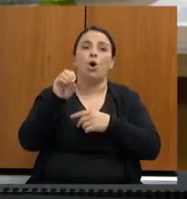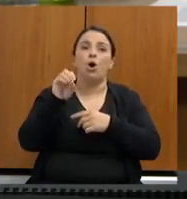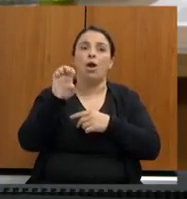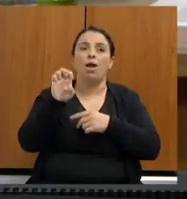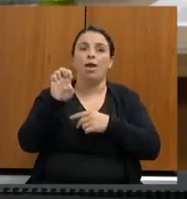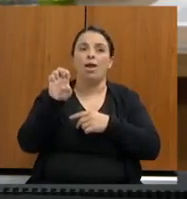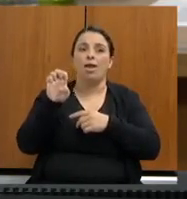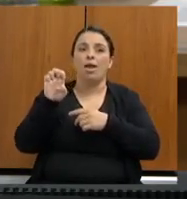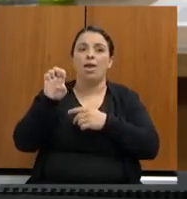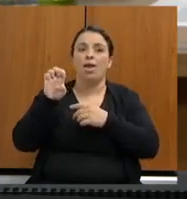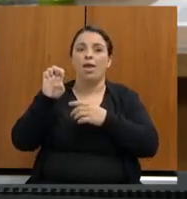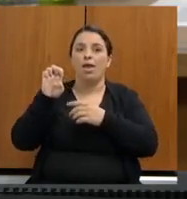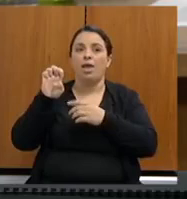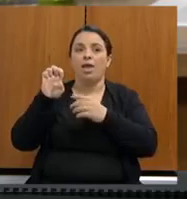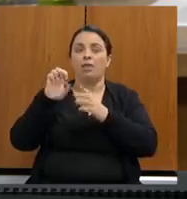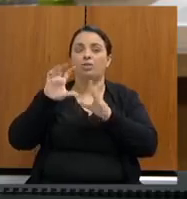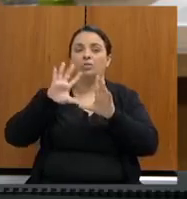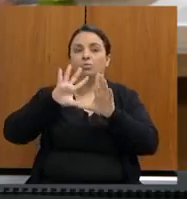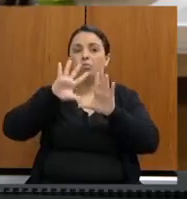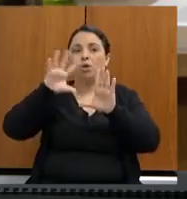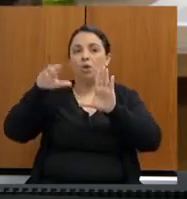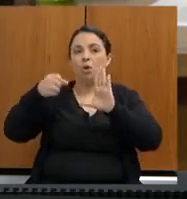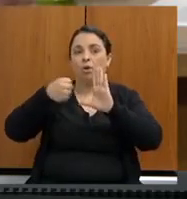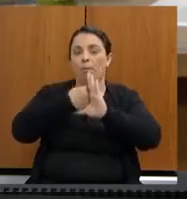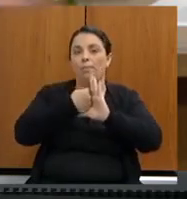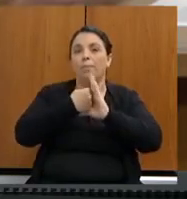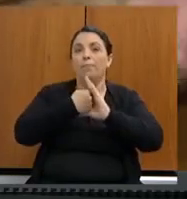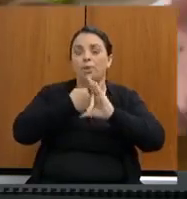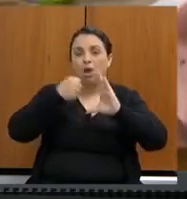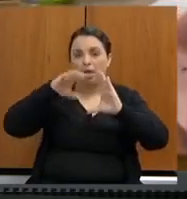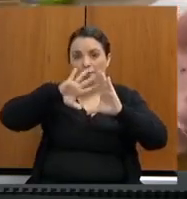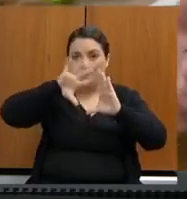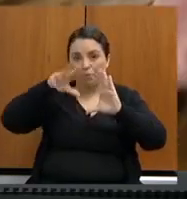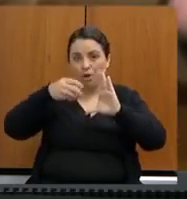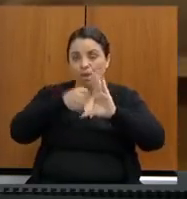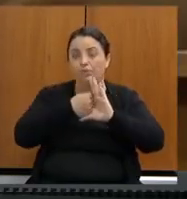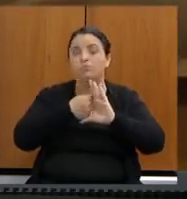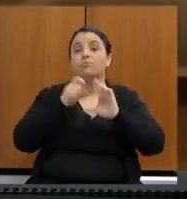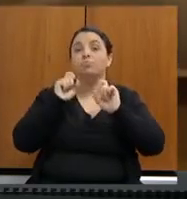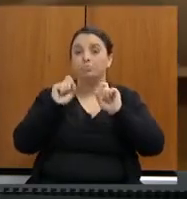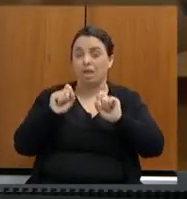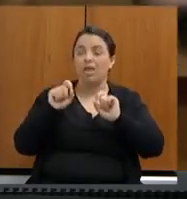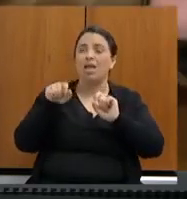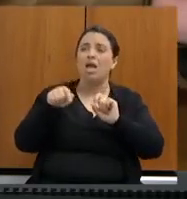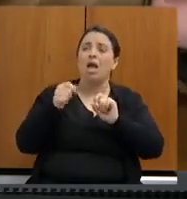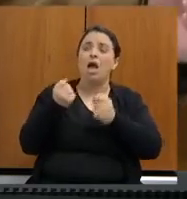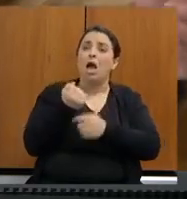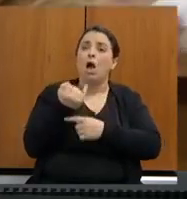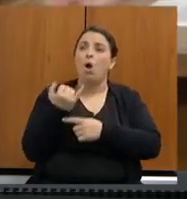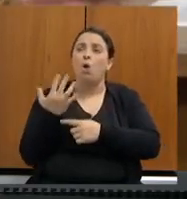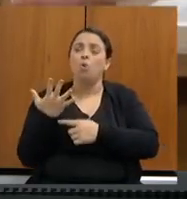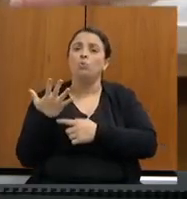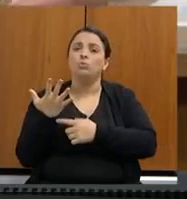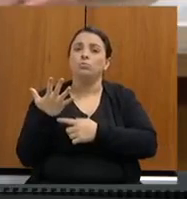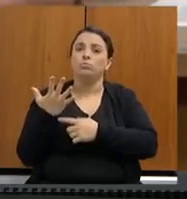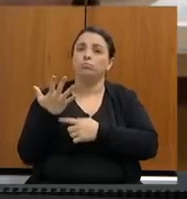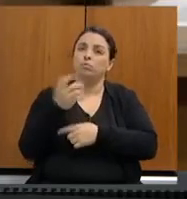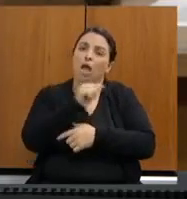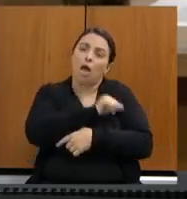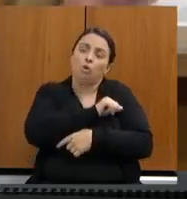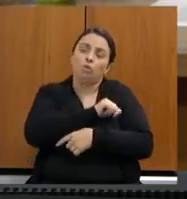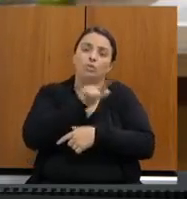condição aqueles alunos que não tinham um um computador e tá acontecendo isso inclusive aquelas que são carentes daqui alguma